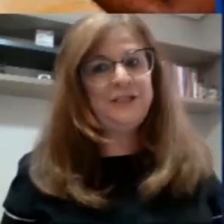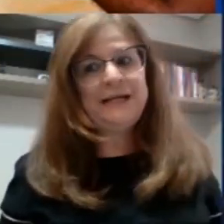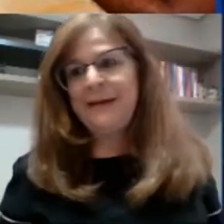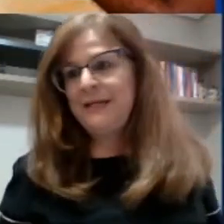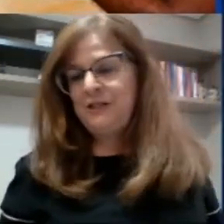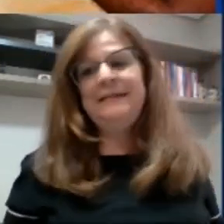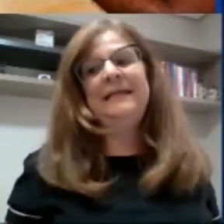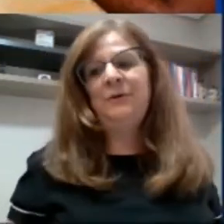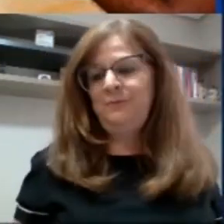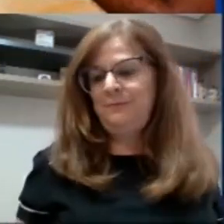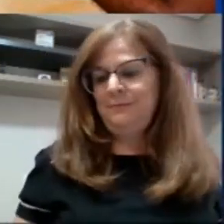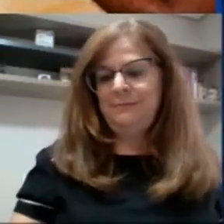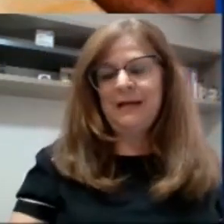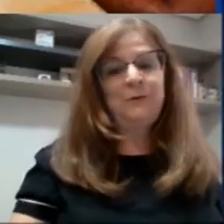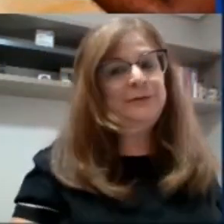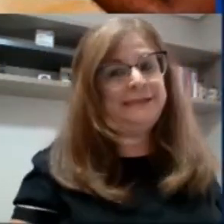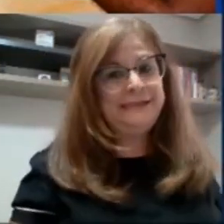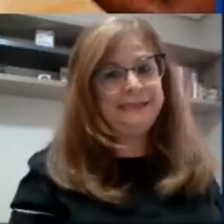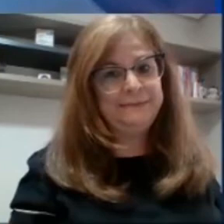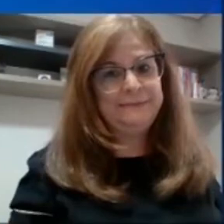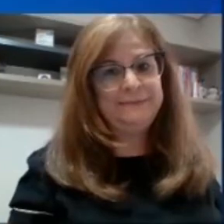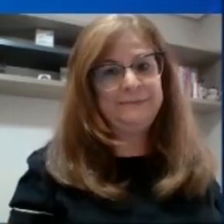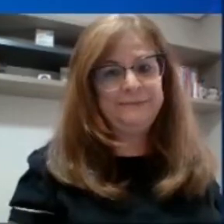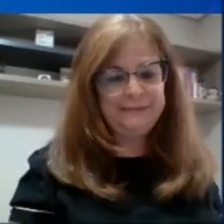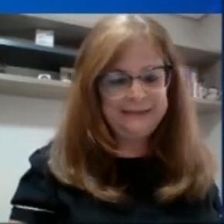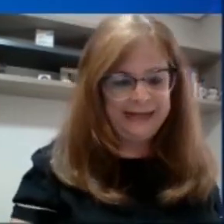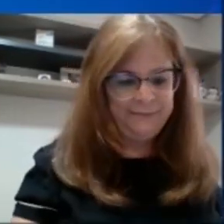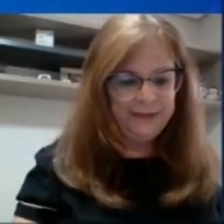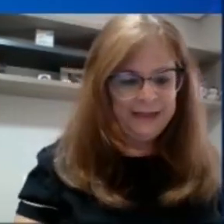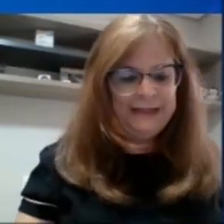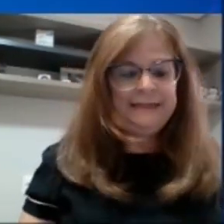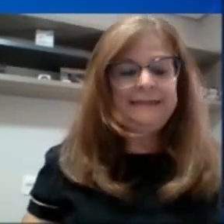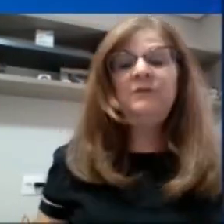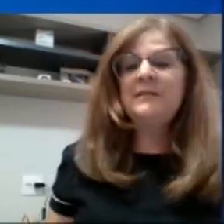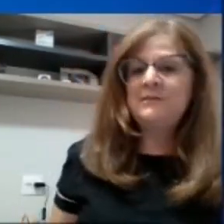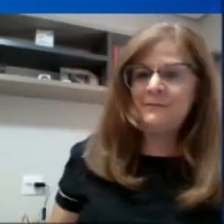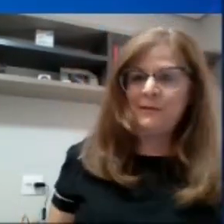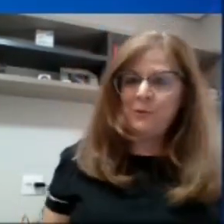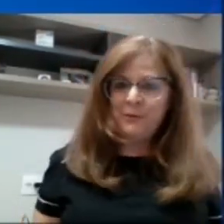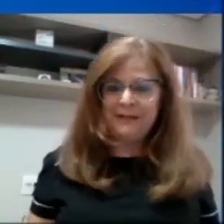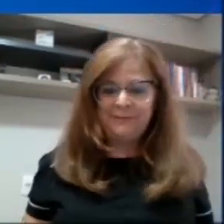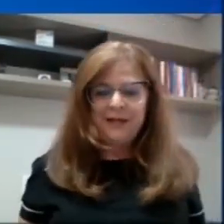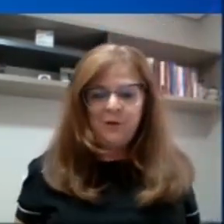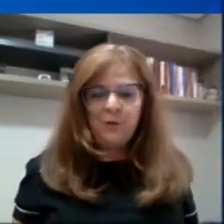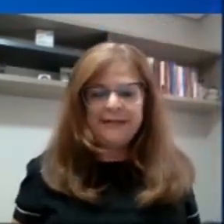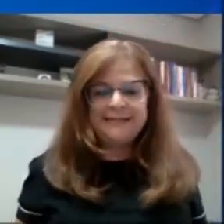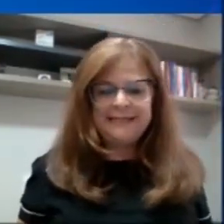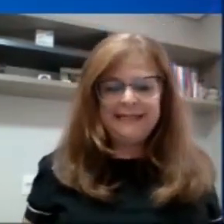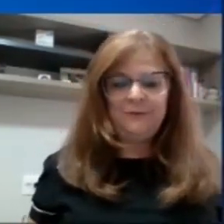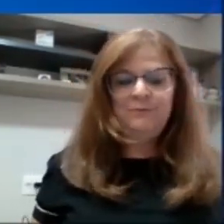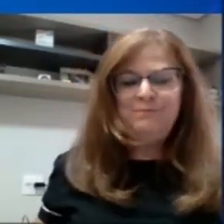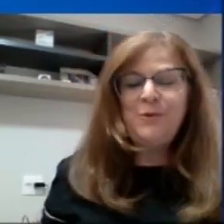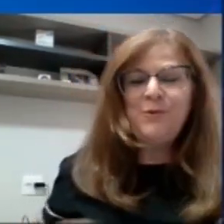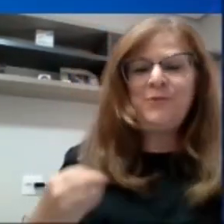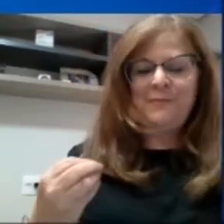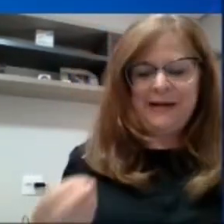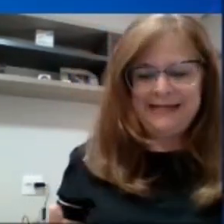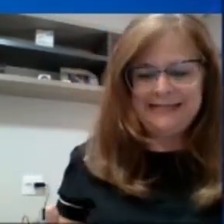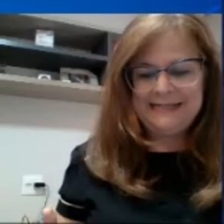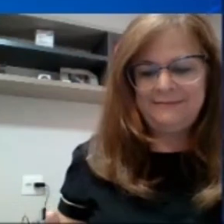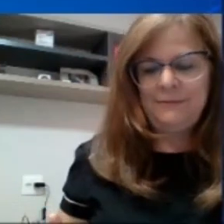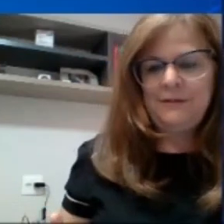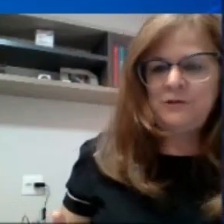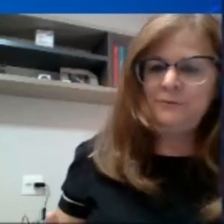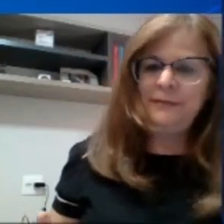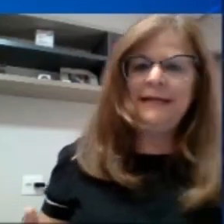que antigamente não acontecia, tá? Então, nós vamos agora conhecer um pouco